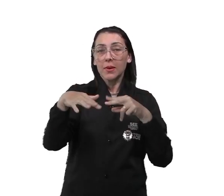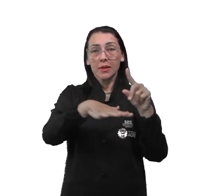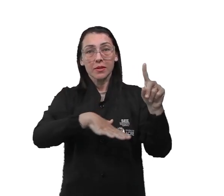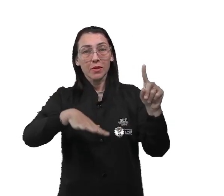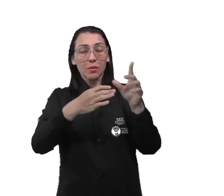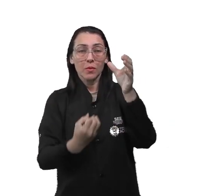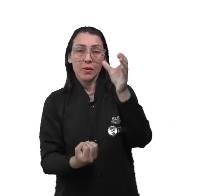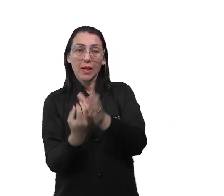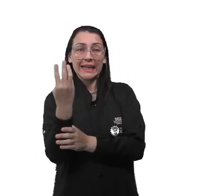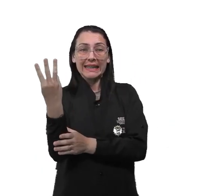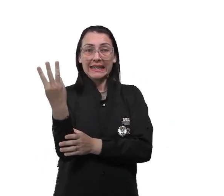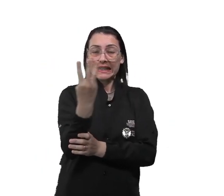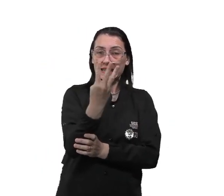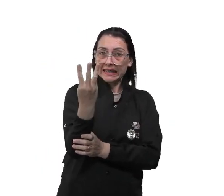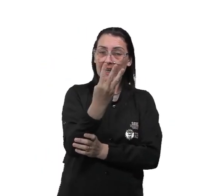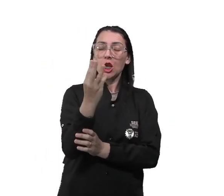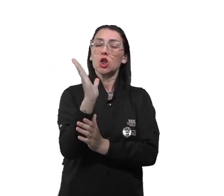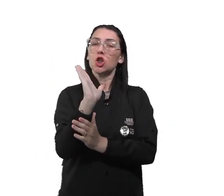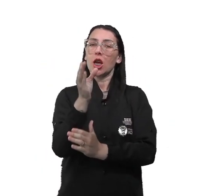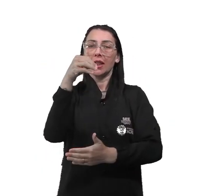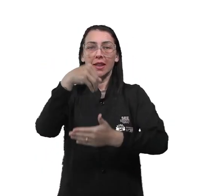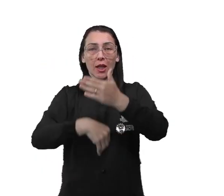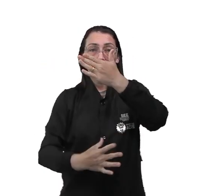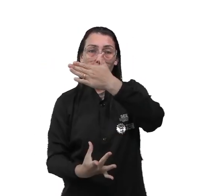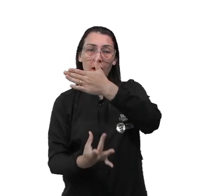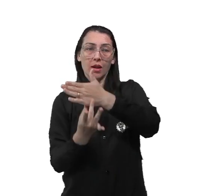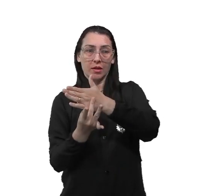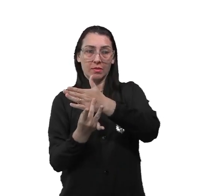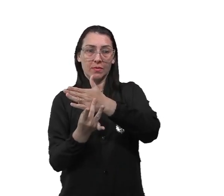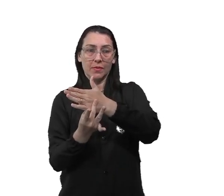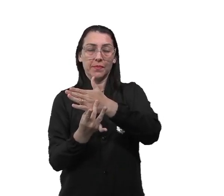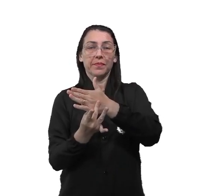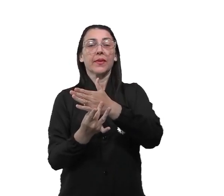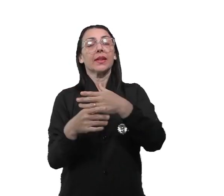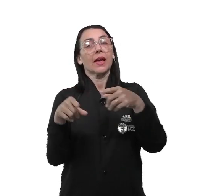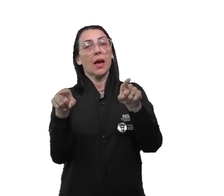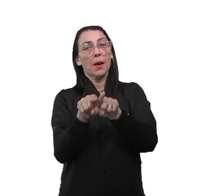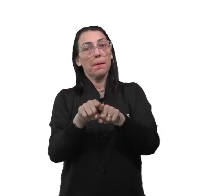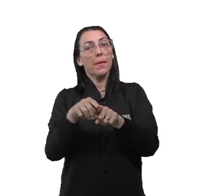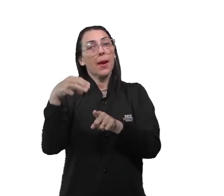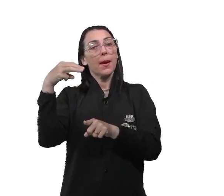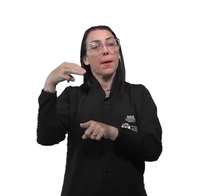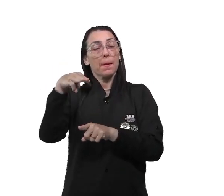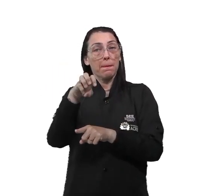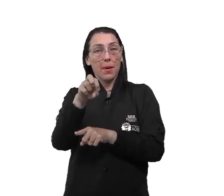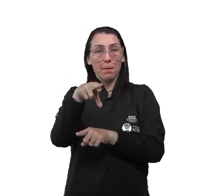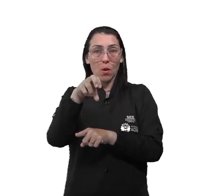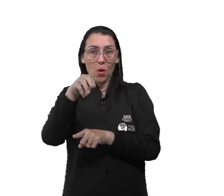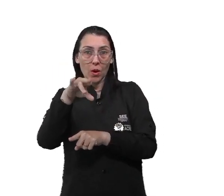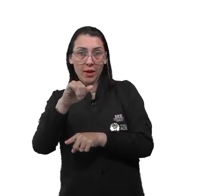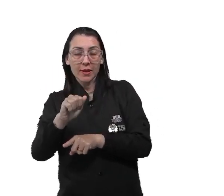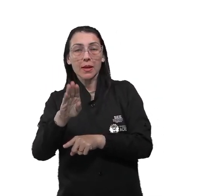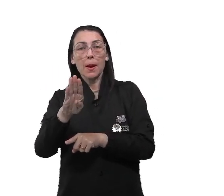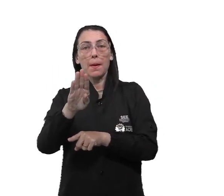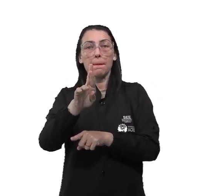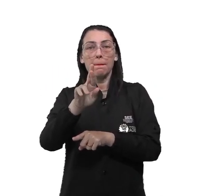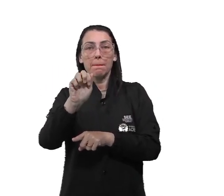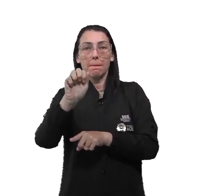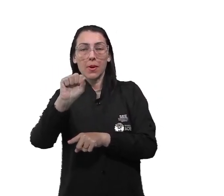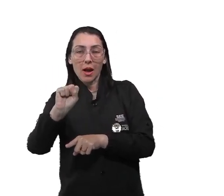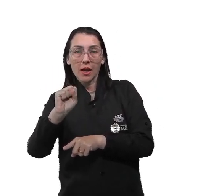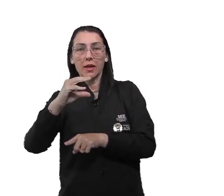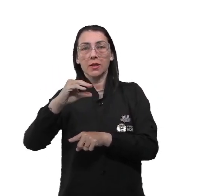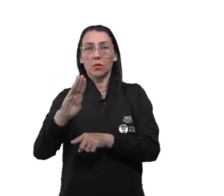Produziu 3 obras-primas já dentro do realismo. Além de Memórias Póstumas de Brás Cubas, fazem parte